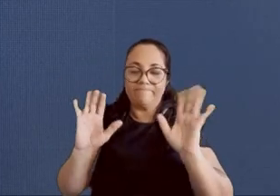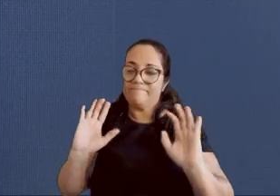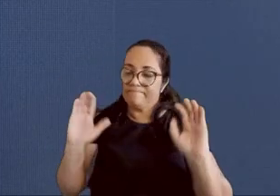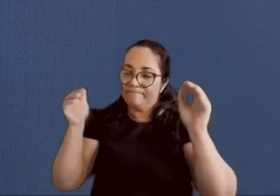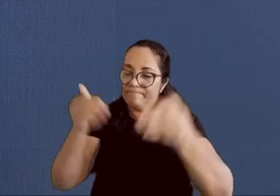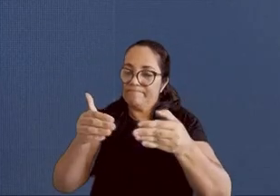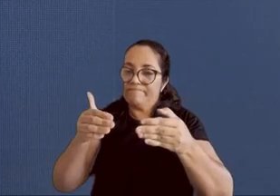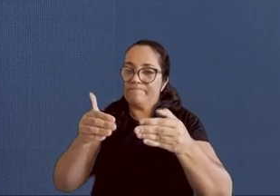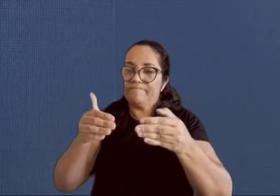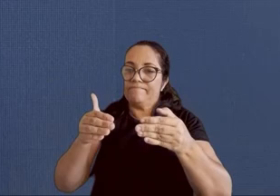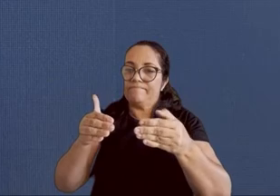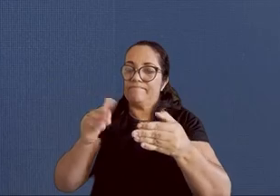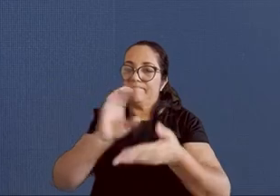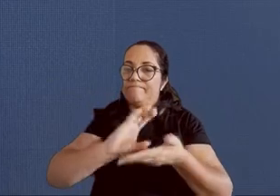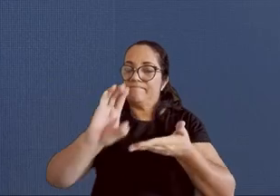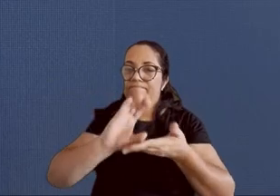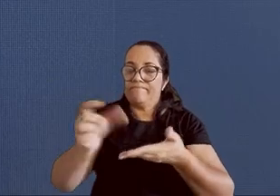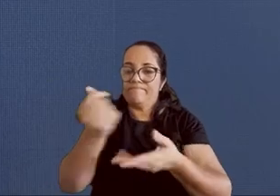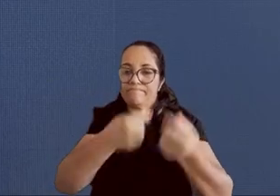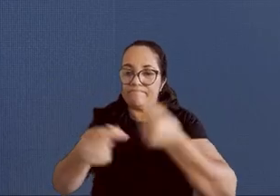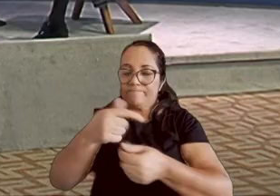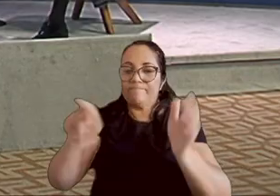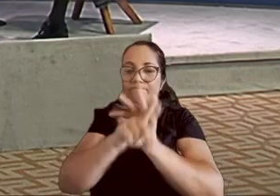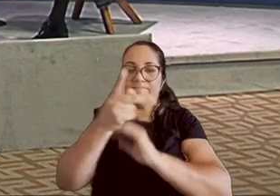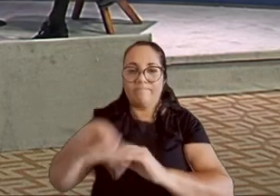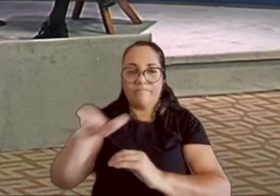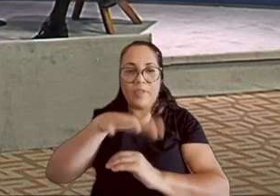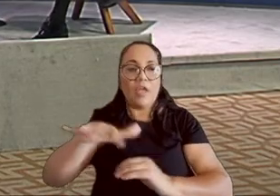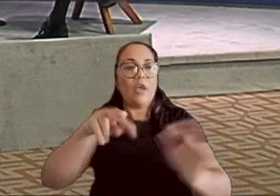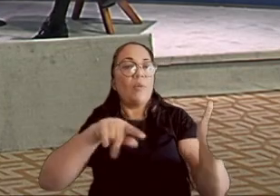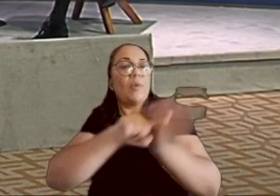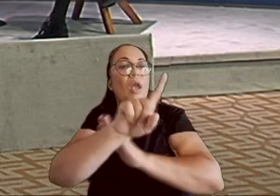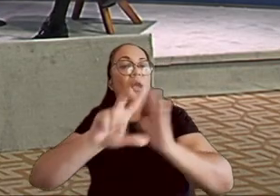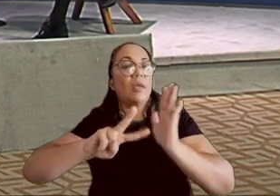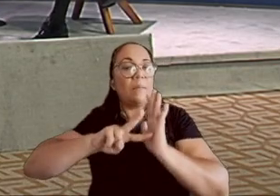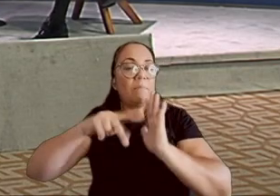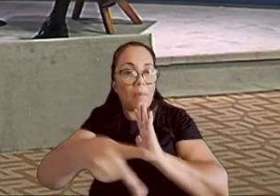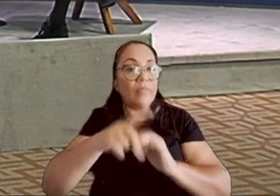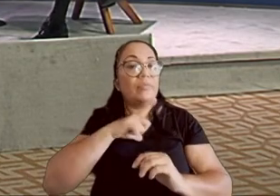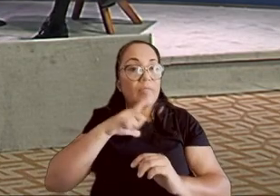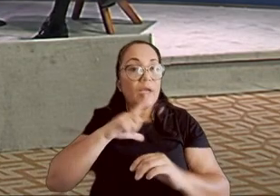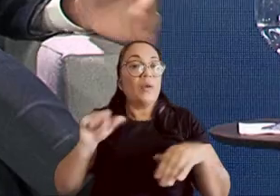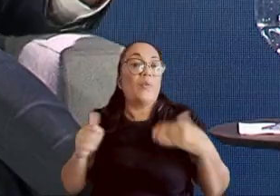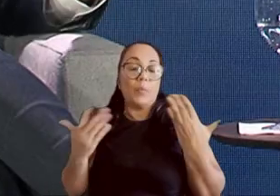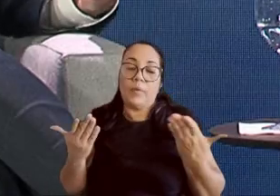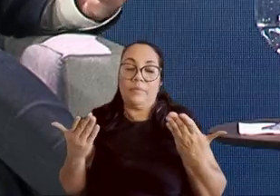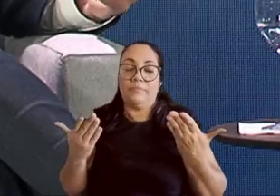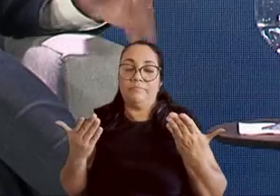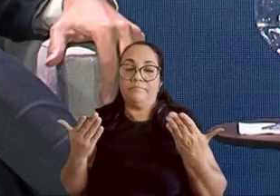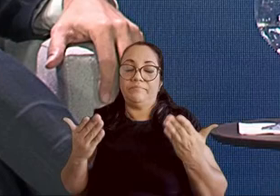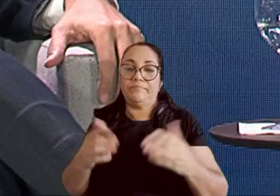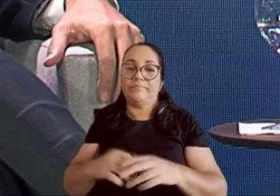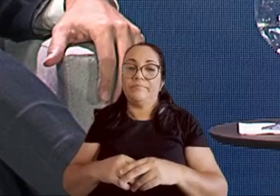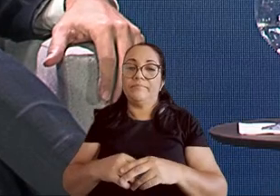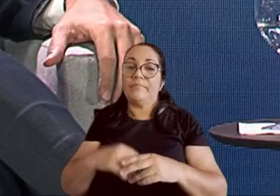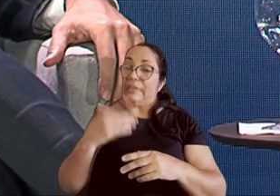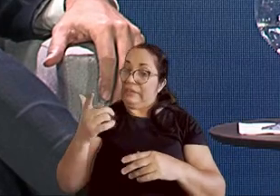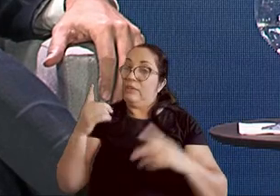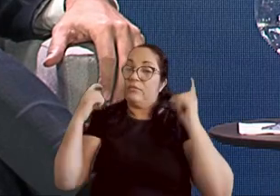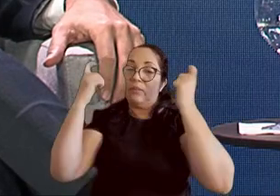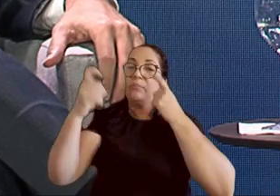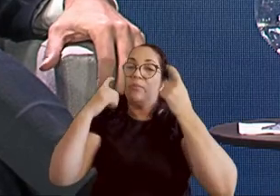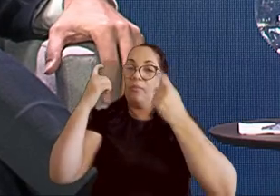local você acha que teria algum Impacto grande no nosso mercado eu tava um pouco reticente com essa lei dela realmente poder fomentar